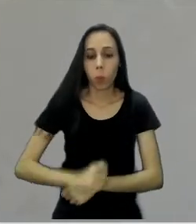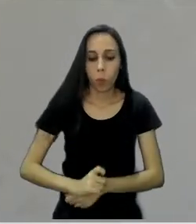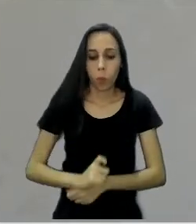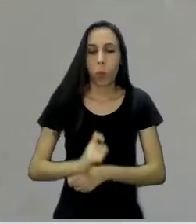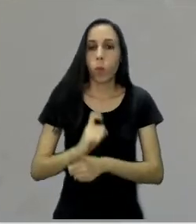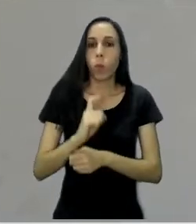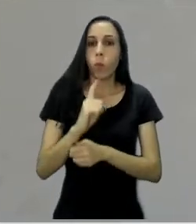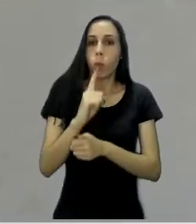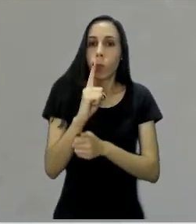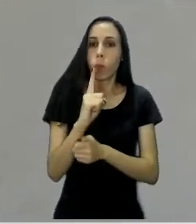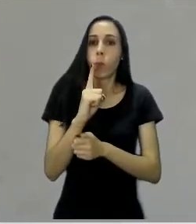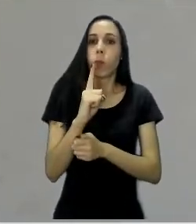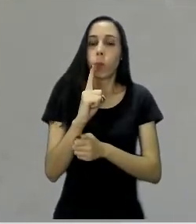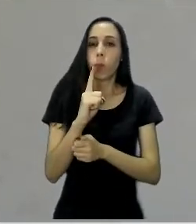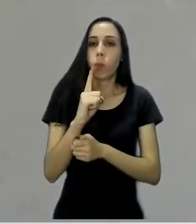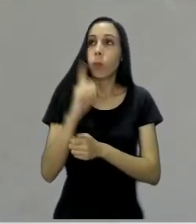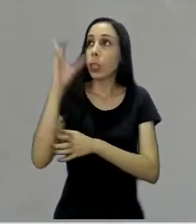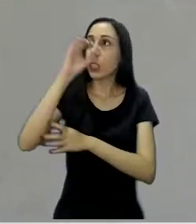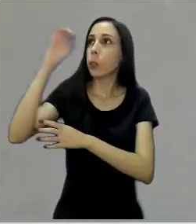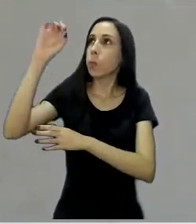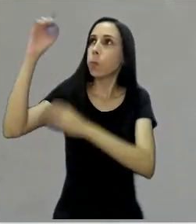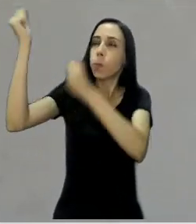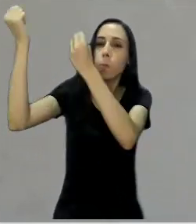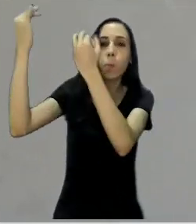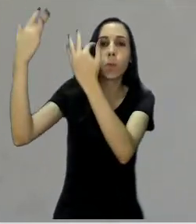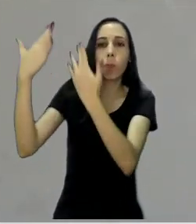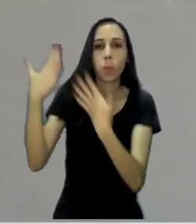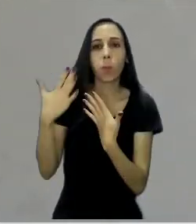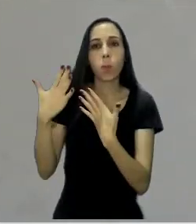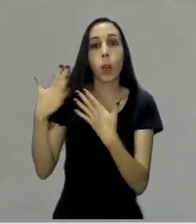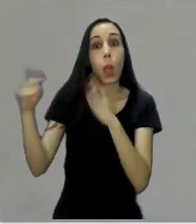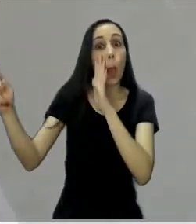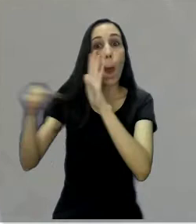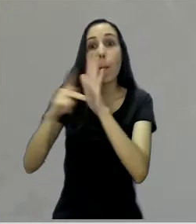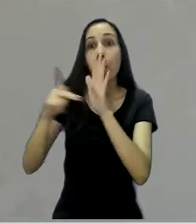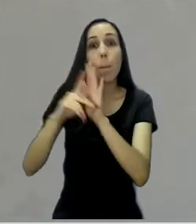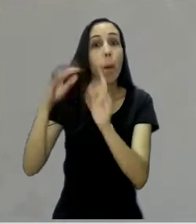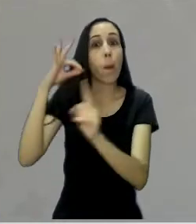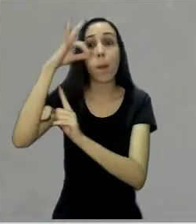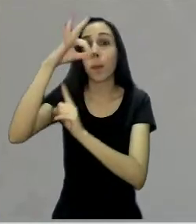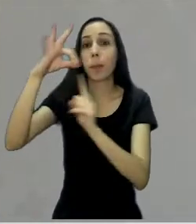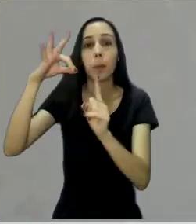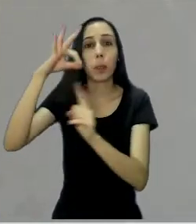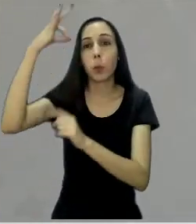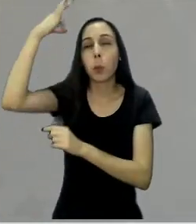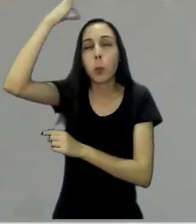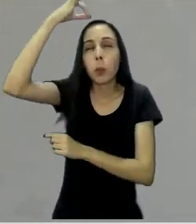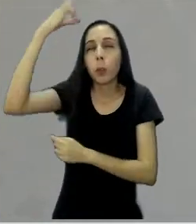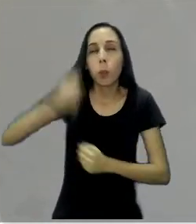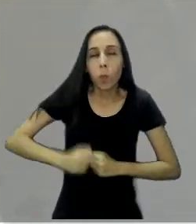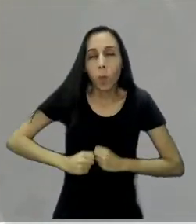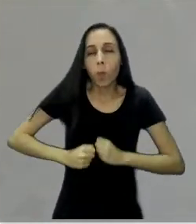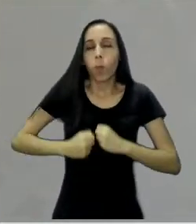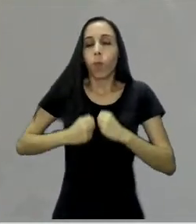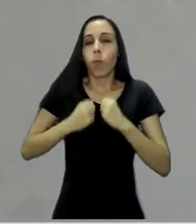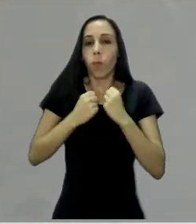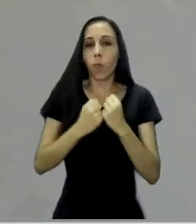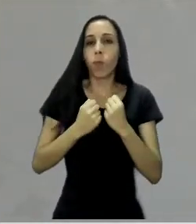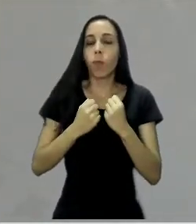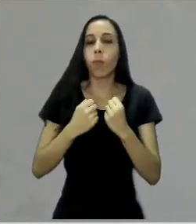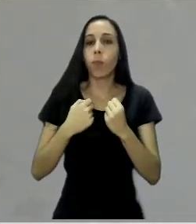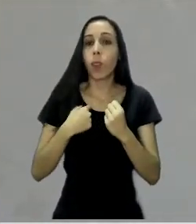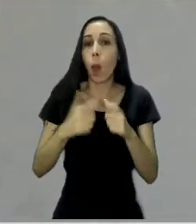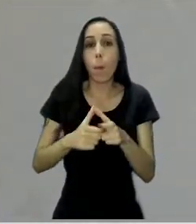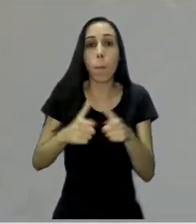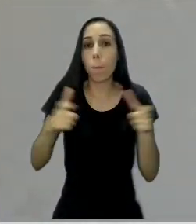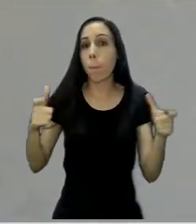nos encher de autoridade em Deus. Aquela autoridade que vem do Espírito, quando aquele que